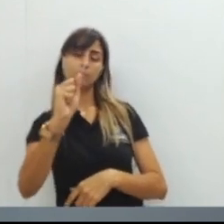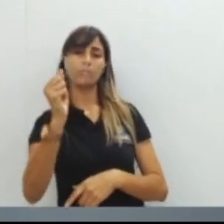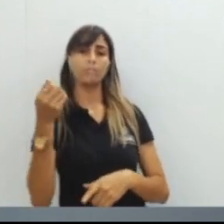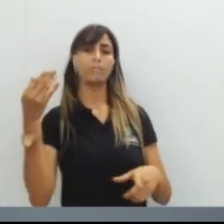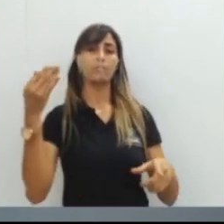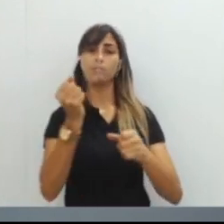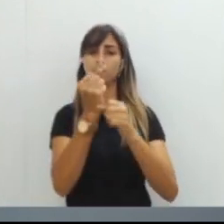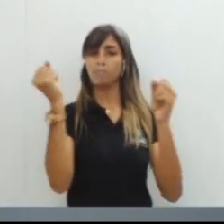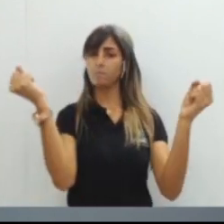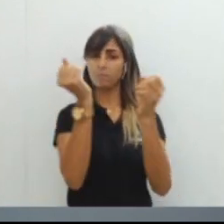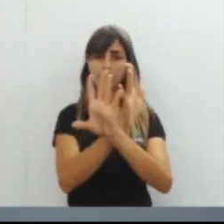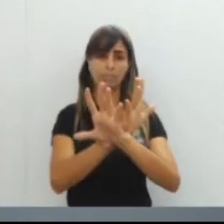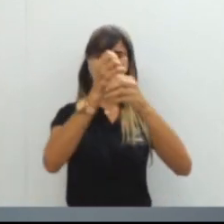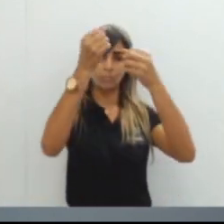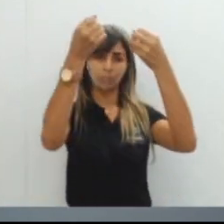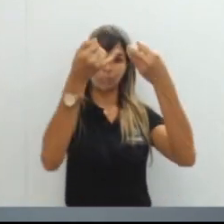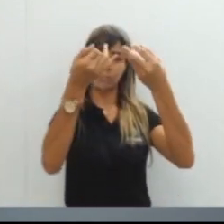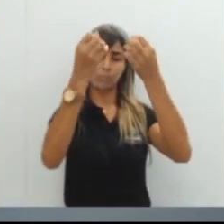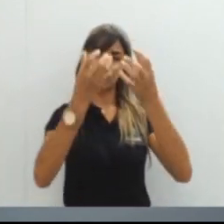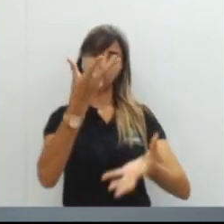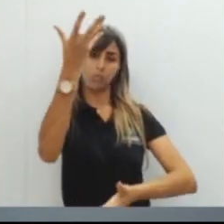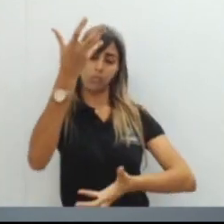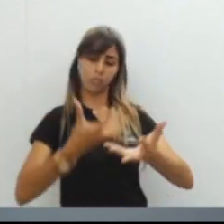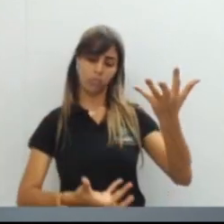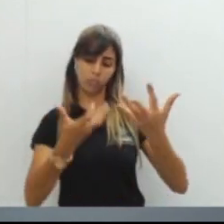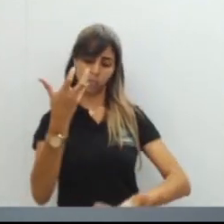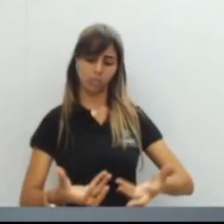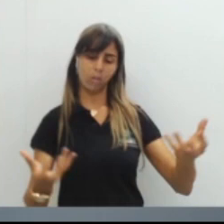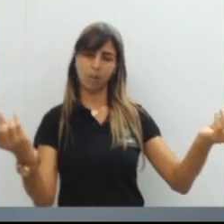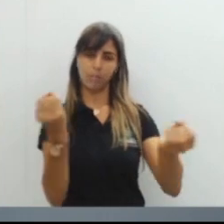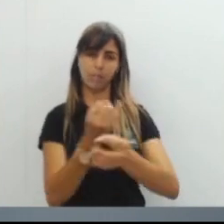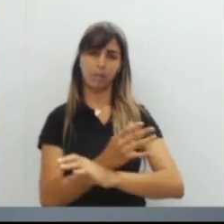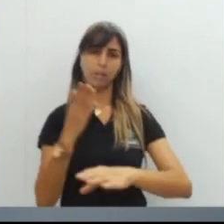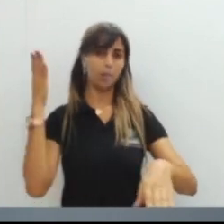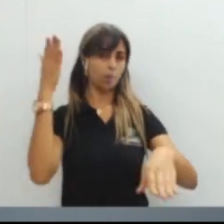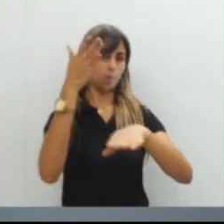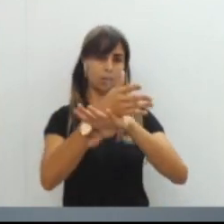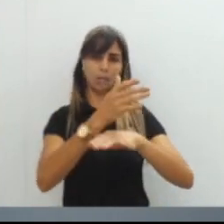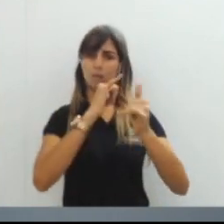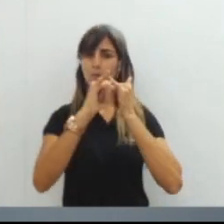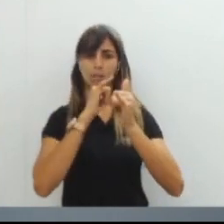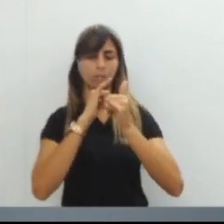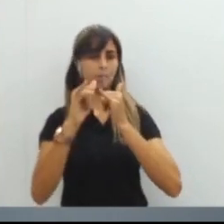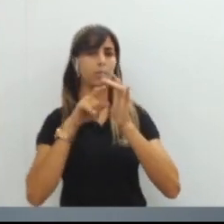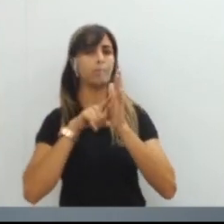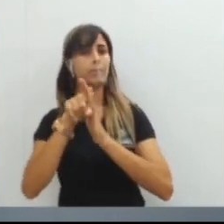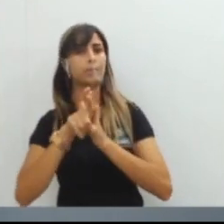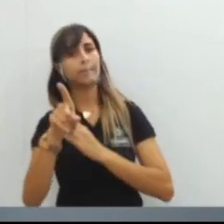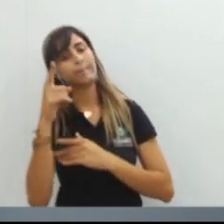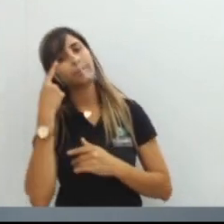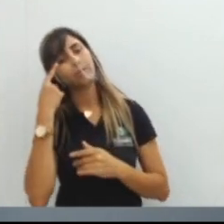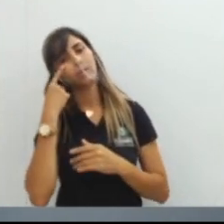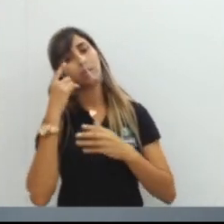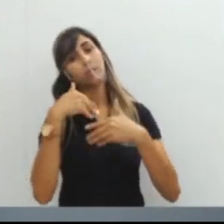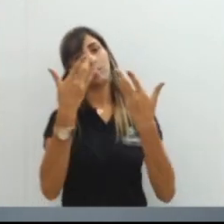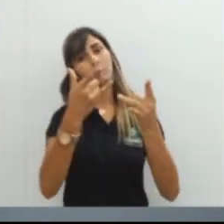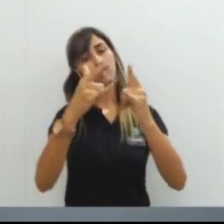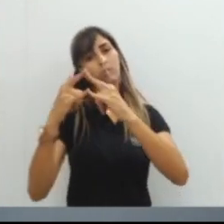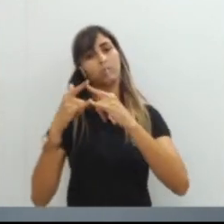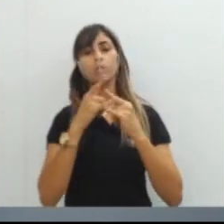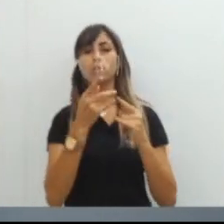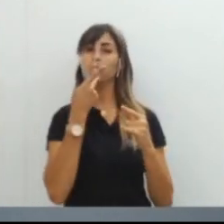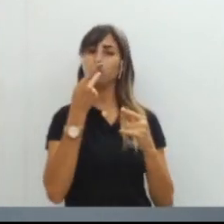pelo fogo e por quê. Vão para a internet e façam uma pesquisa e veja se alguma dessas unidades que eu